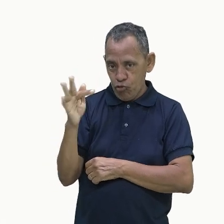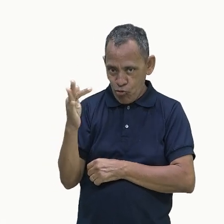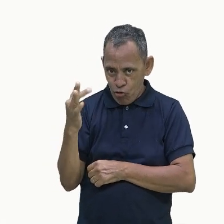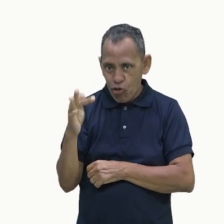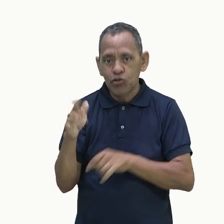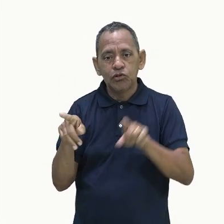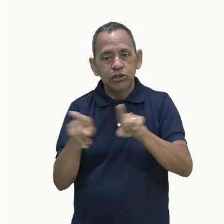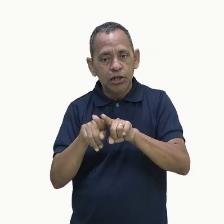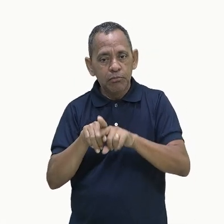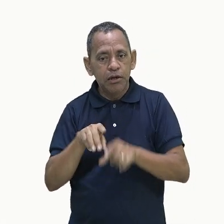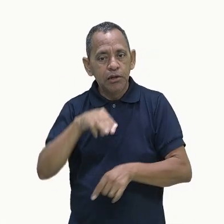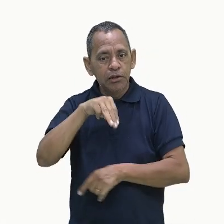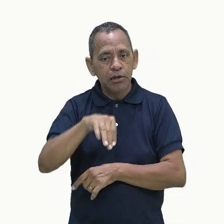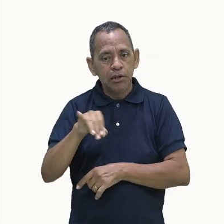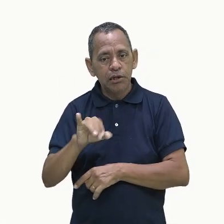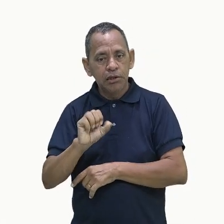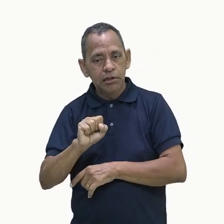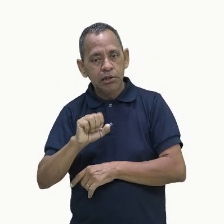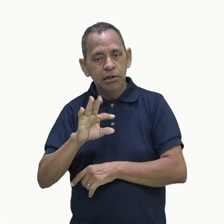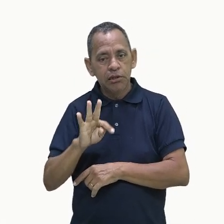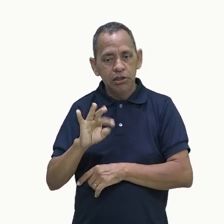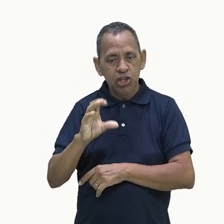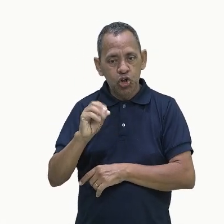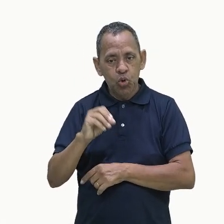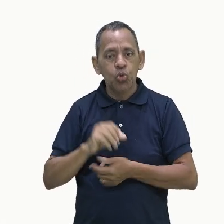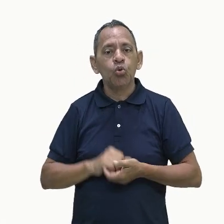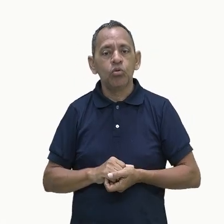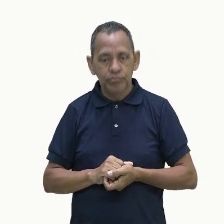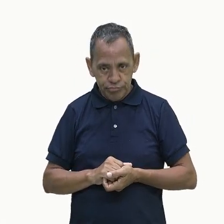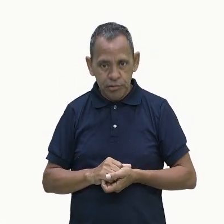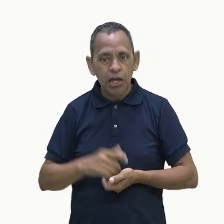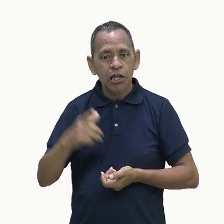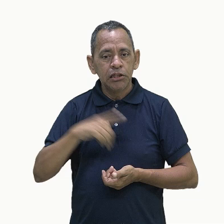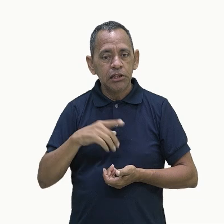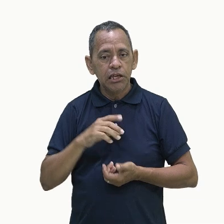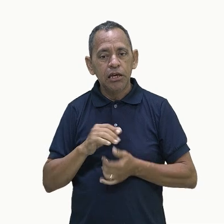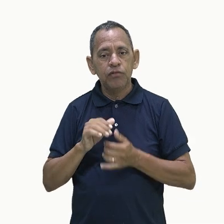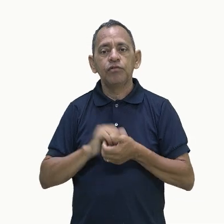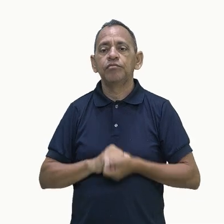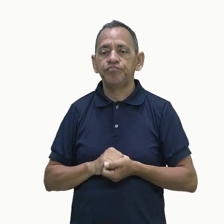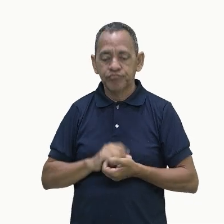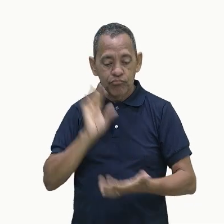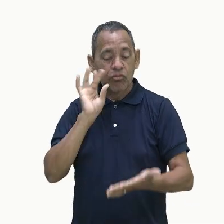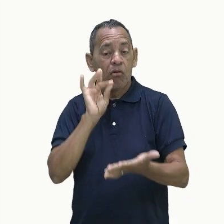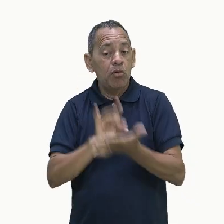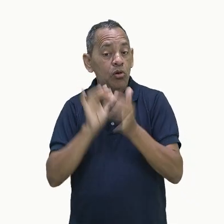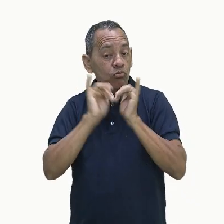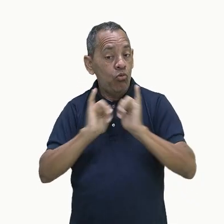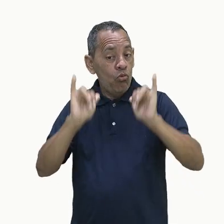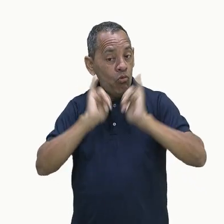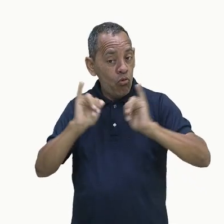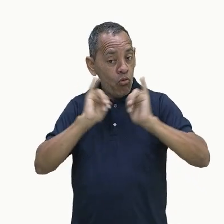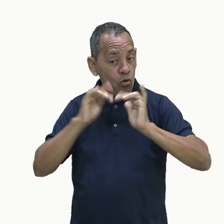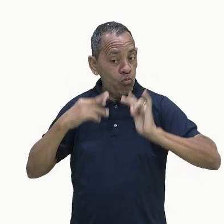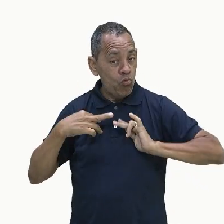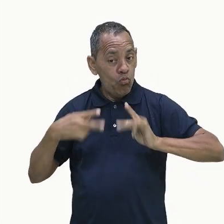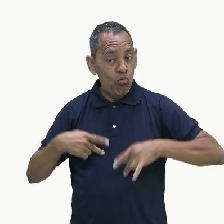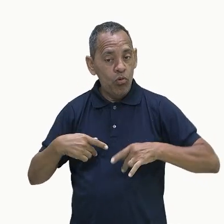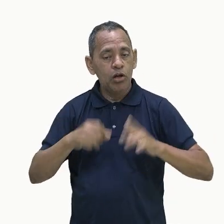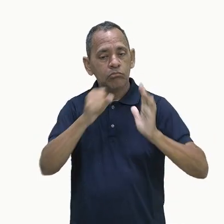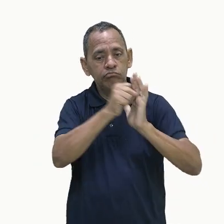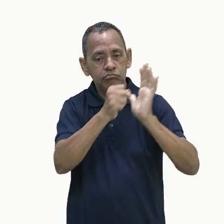místico. Teve uma das afirmações mais pronunciadas pela humanidade nos